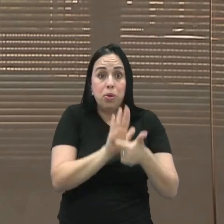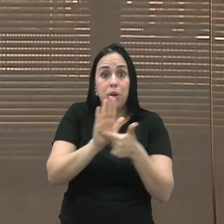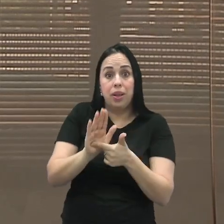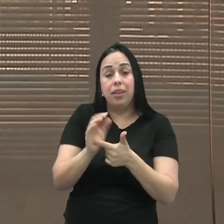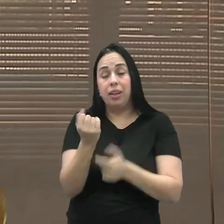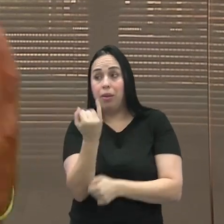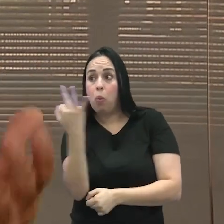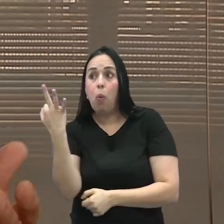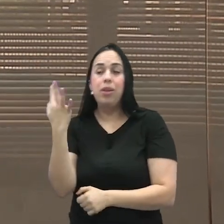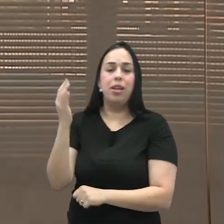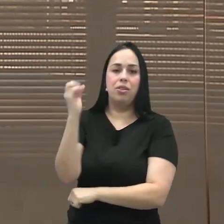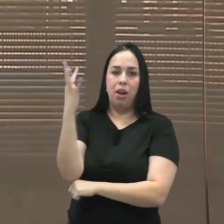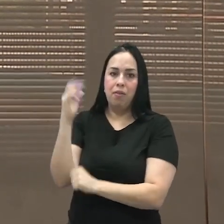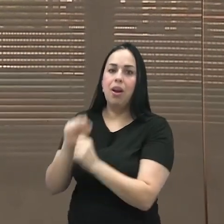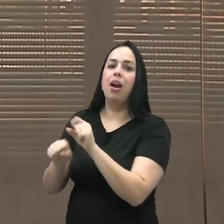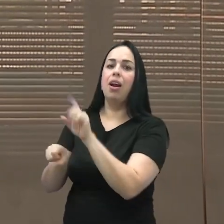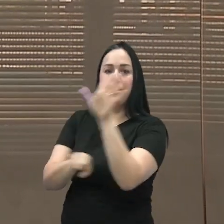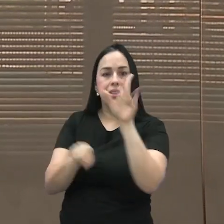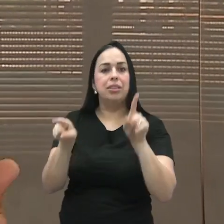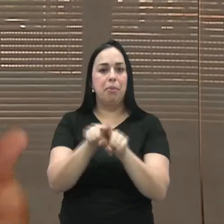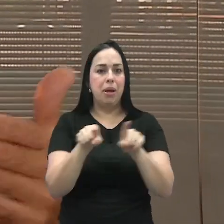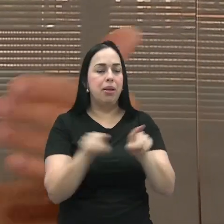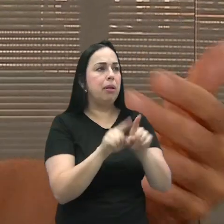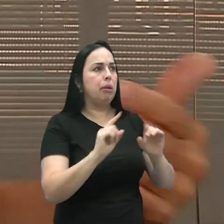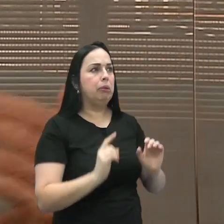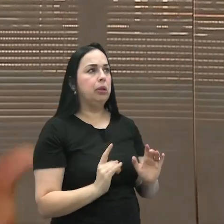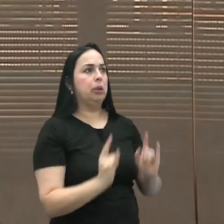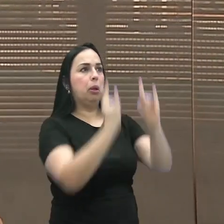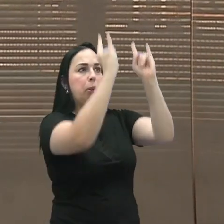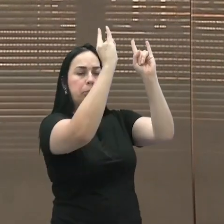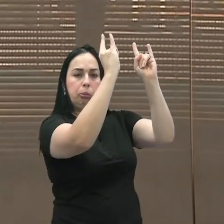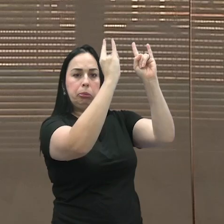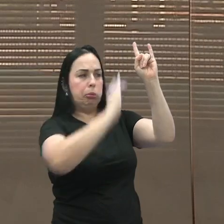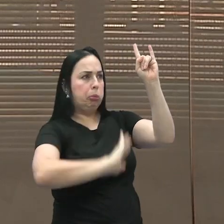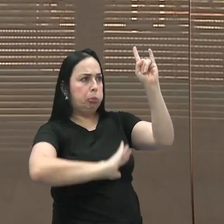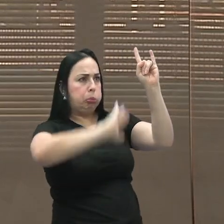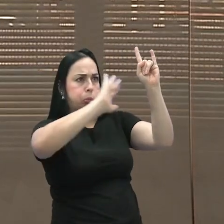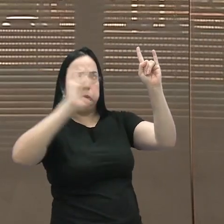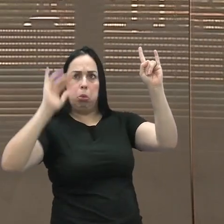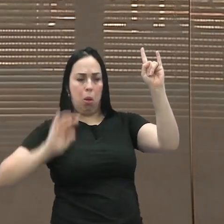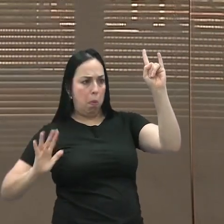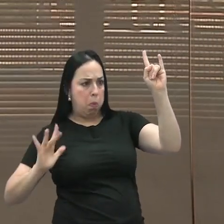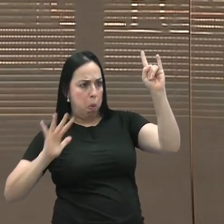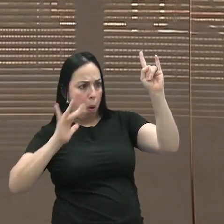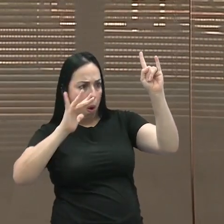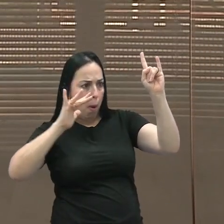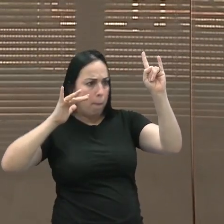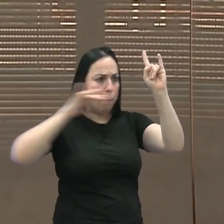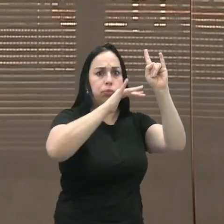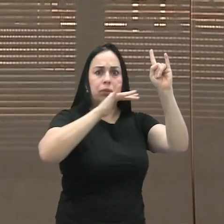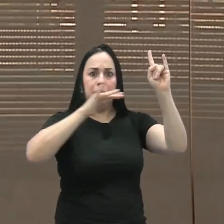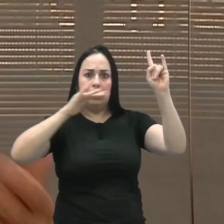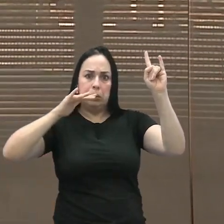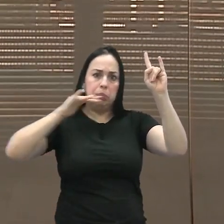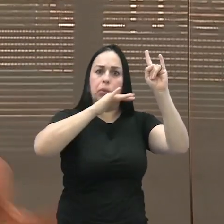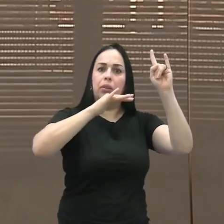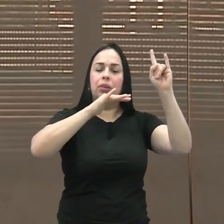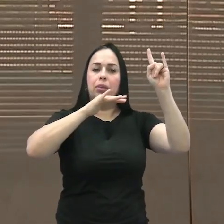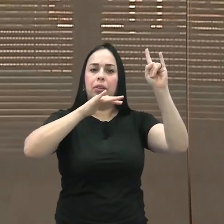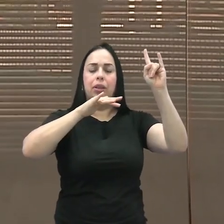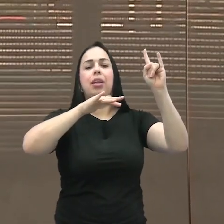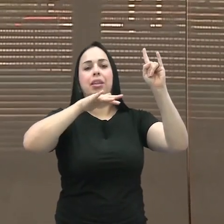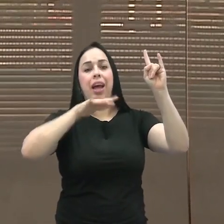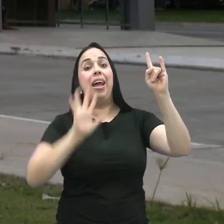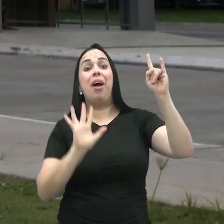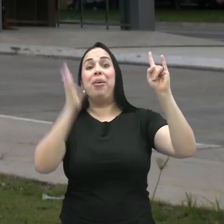questão das edificações. Então, você pode, às vezes, formar paredões de edificações que barram a ventilação e aumentam a